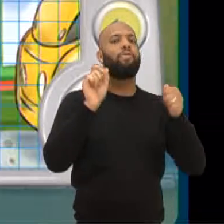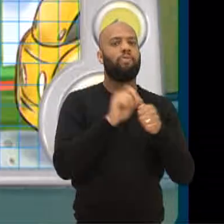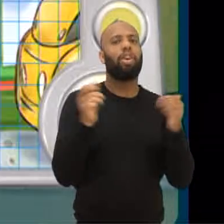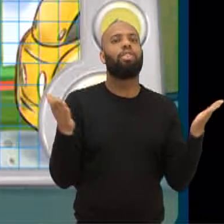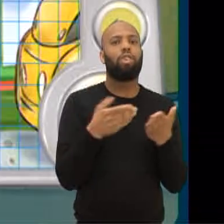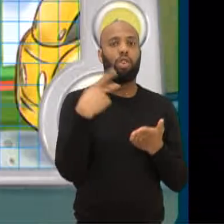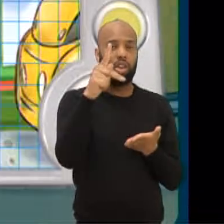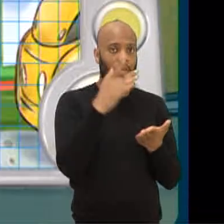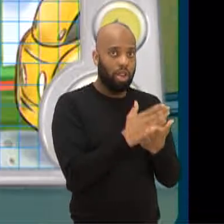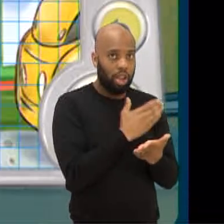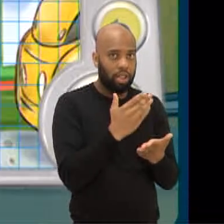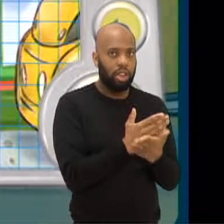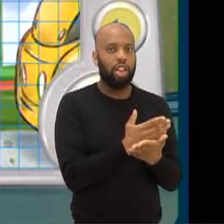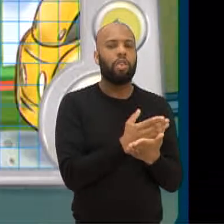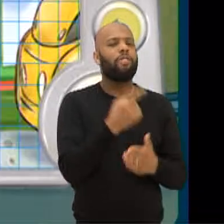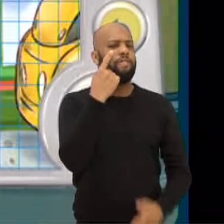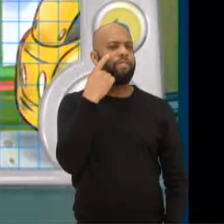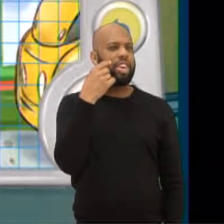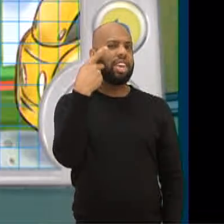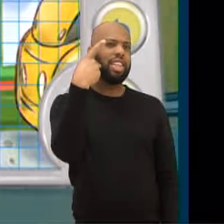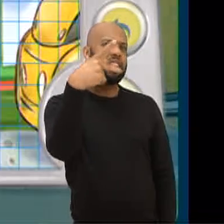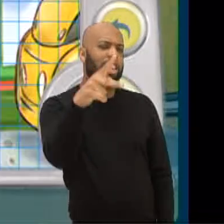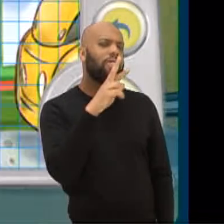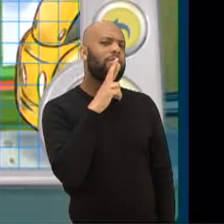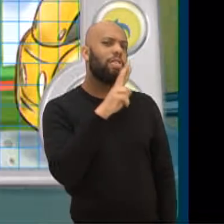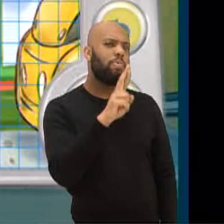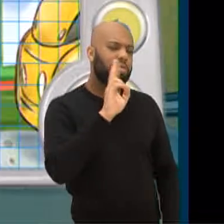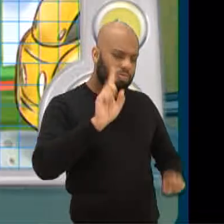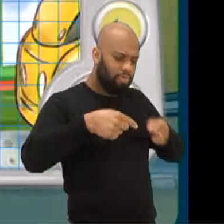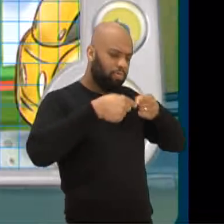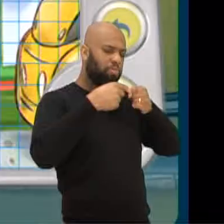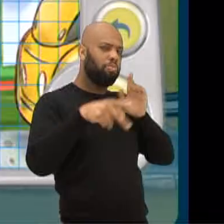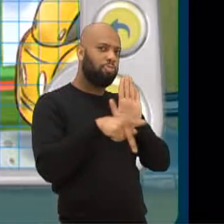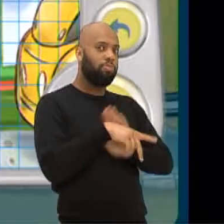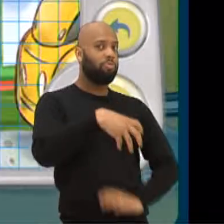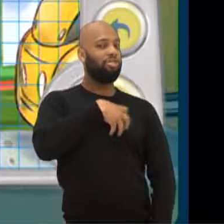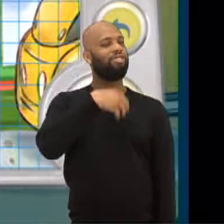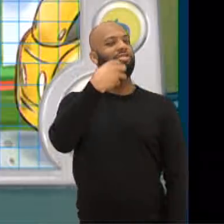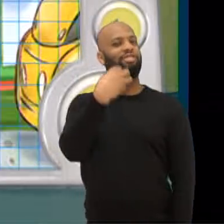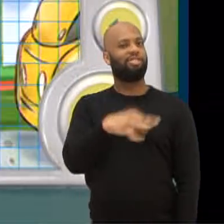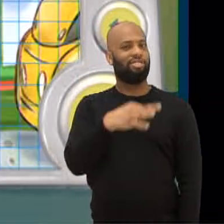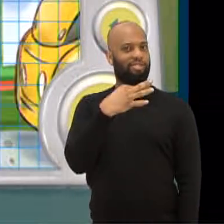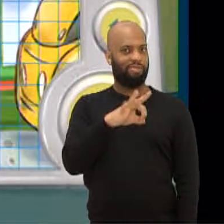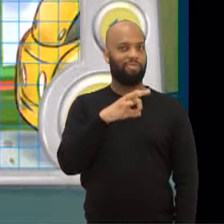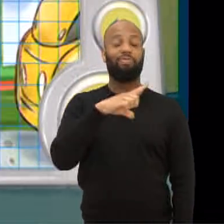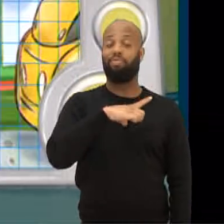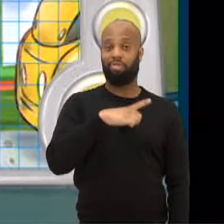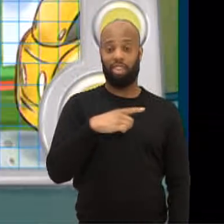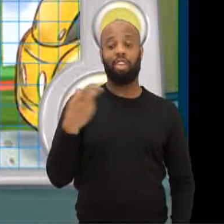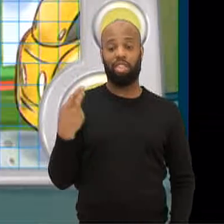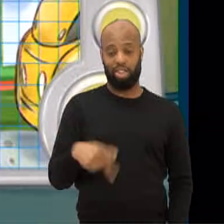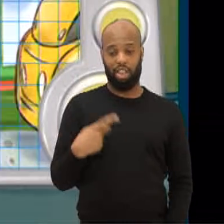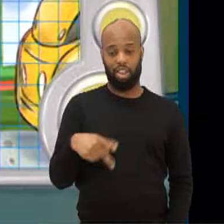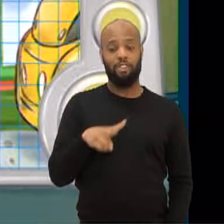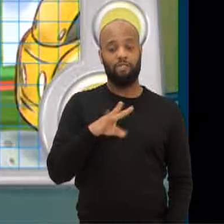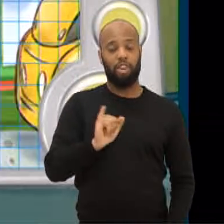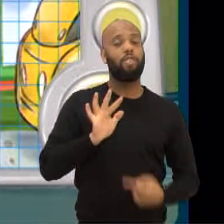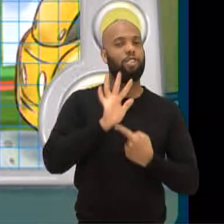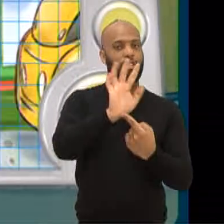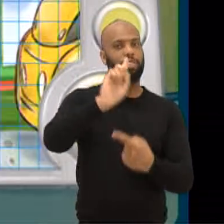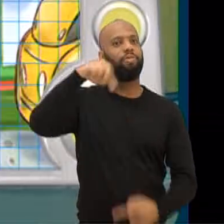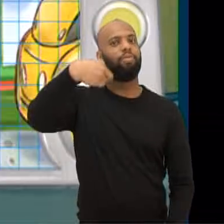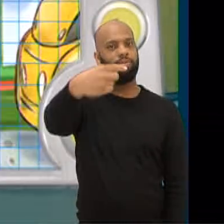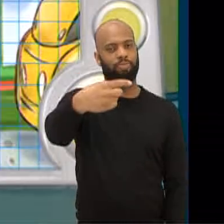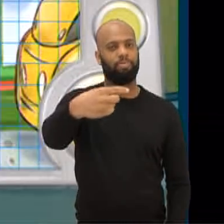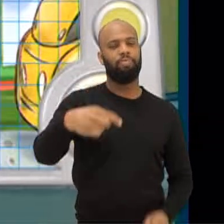essa anotação no caderno para ver se a sua anotação vai conferir com a anotação que a gente vai passar,